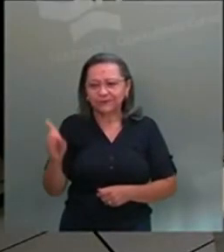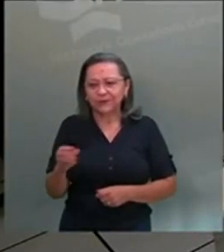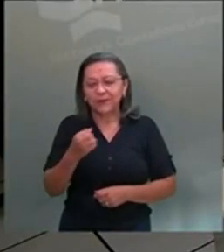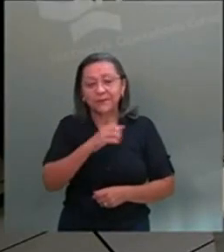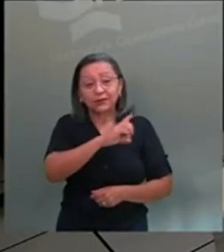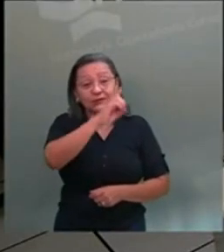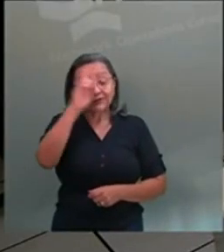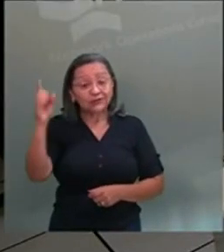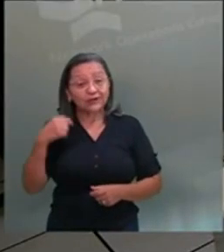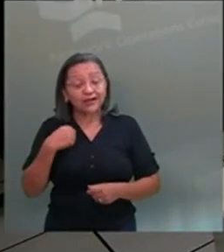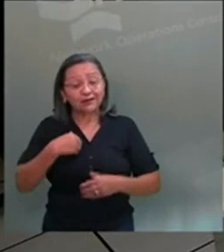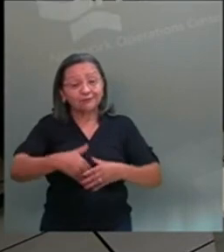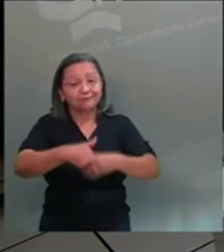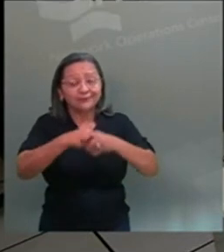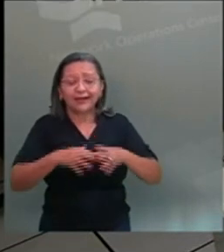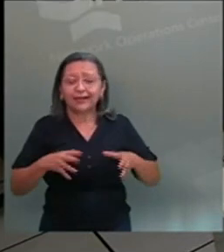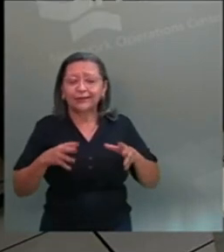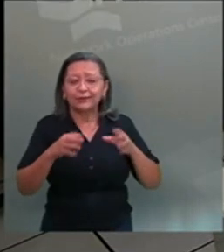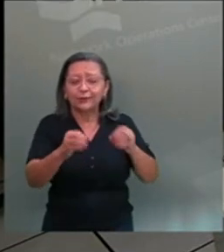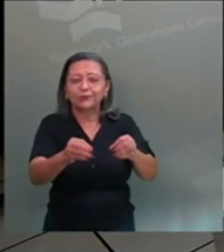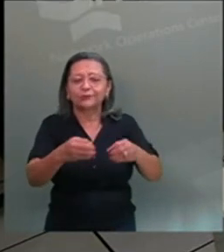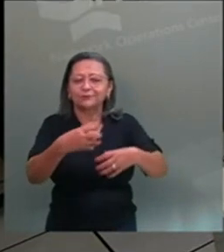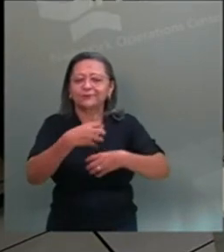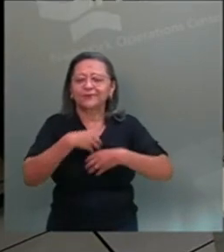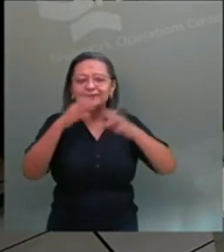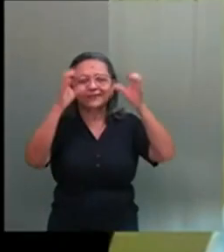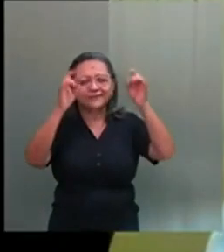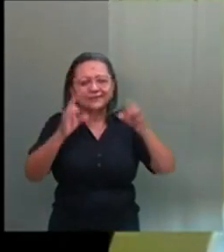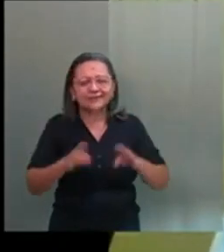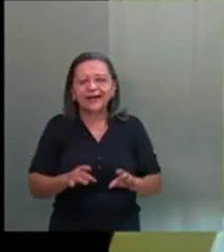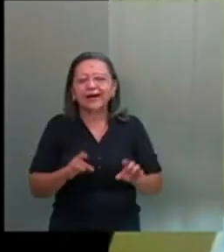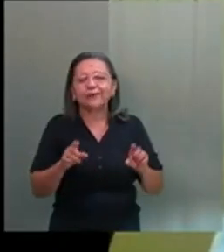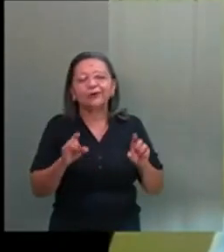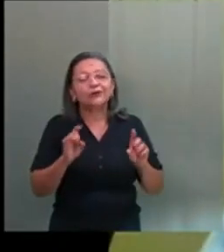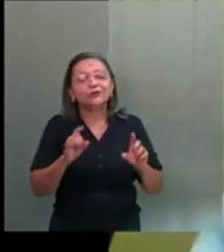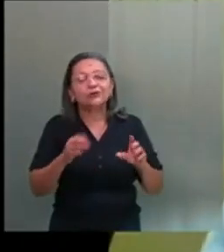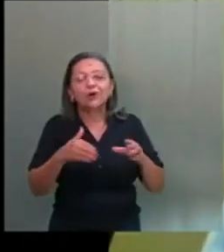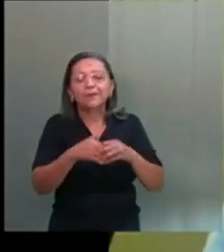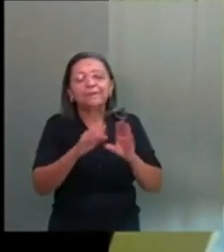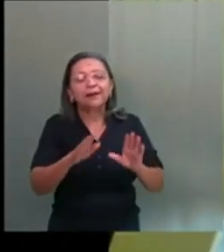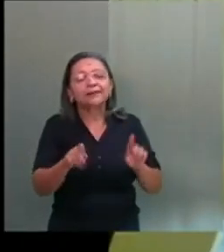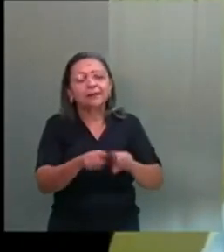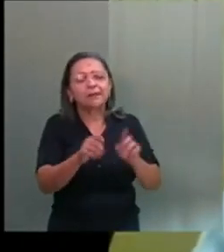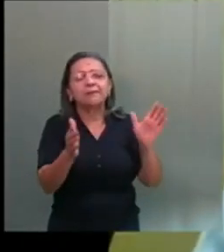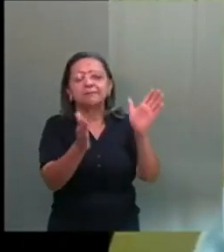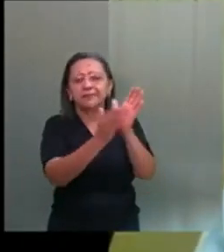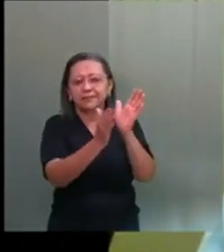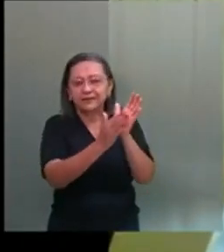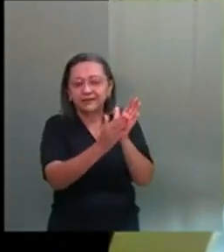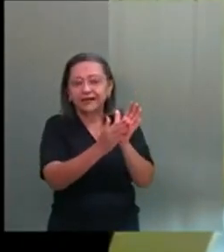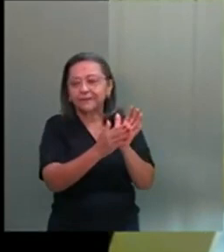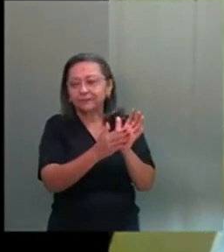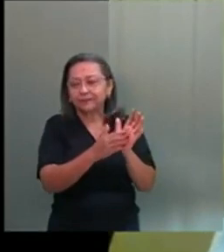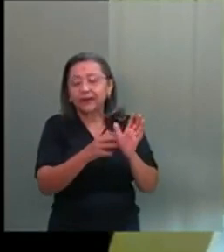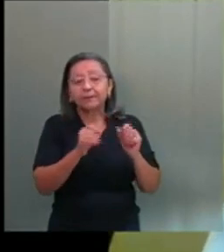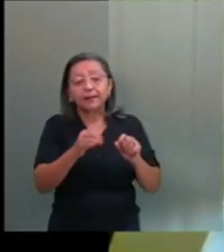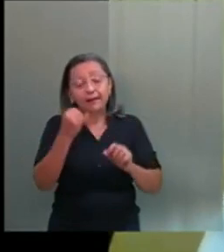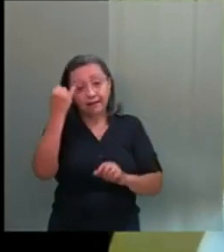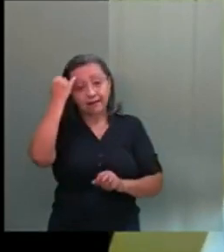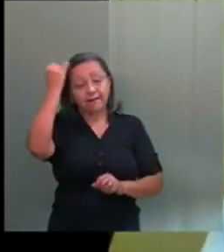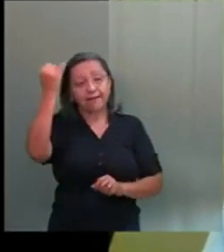dia, quero cumprimentar a todos de uma forma especial, não só cumprimentar, mas parabenizar também, Carlos Viana, pela